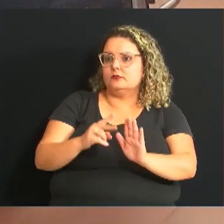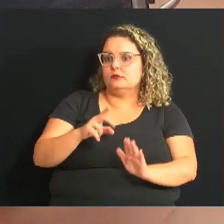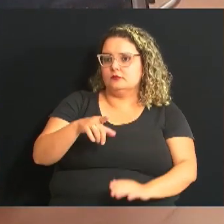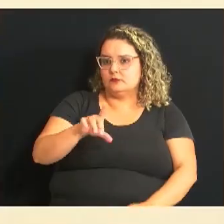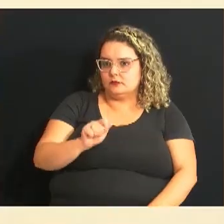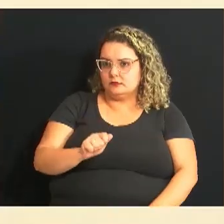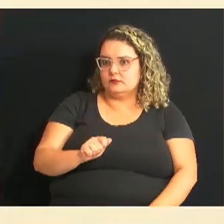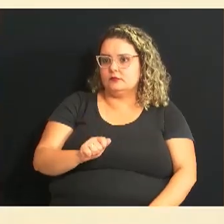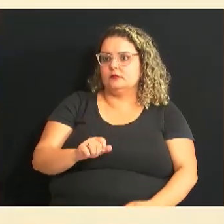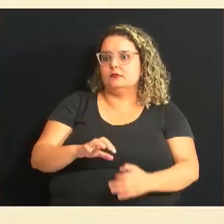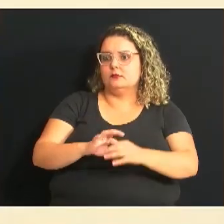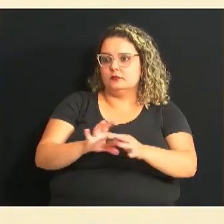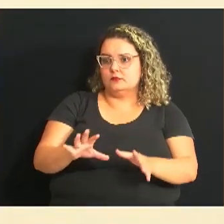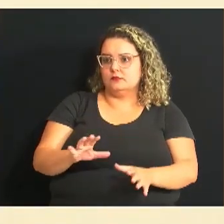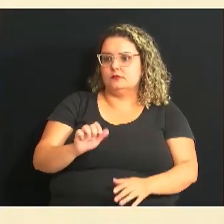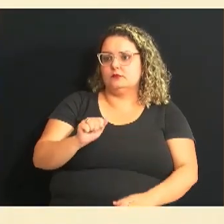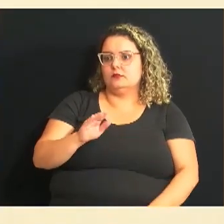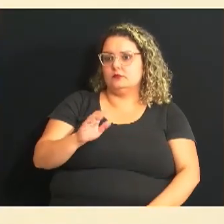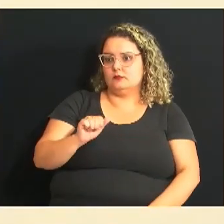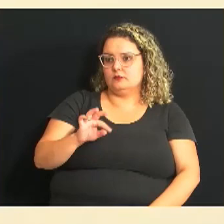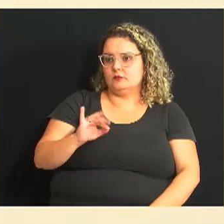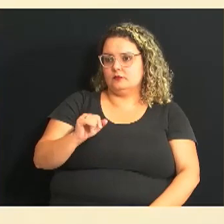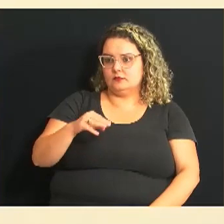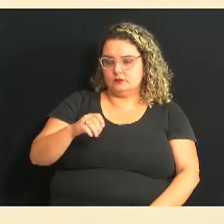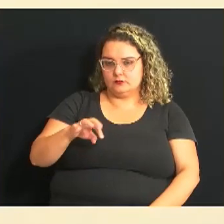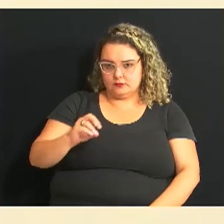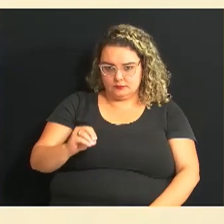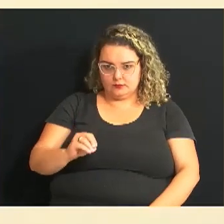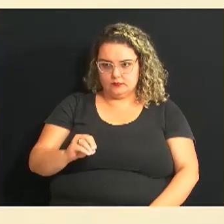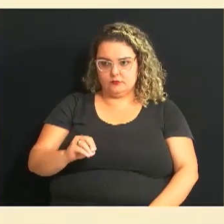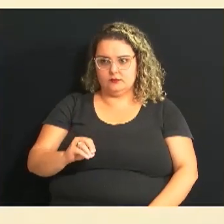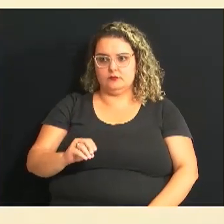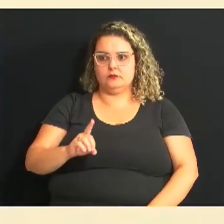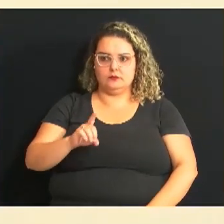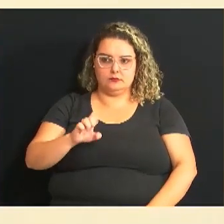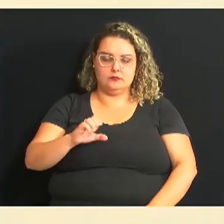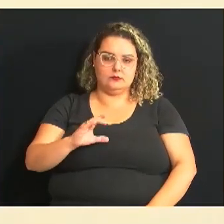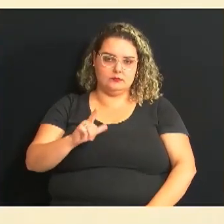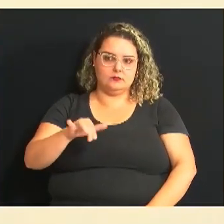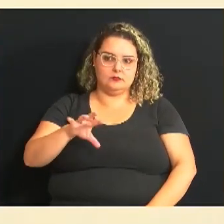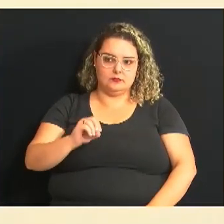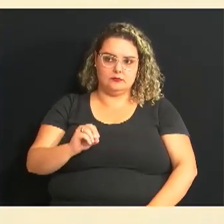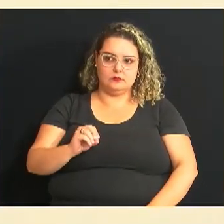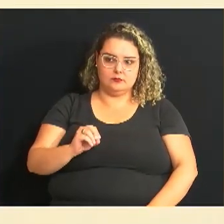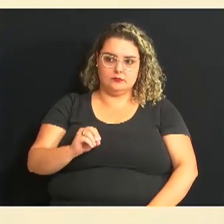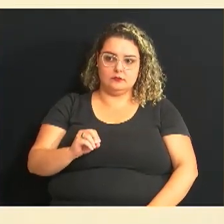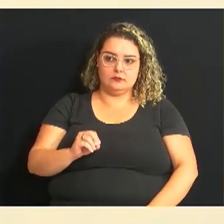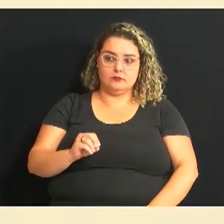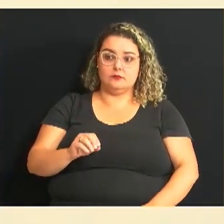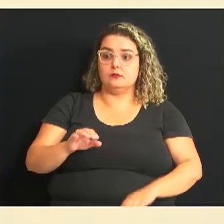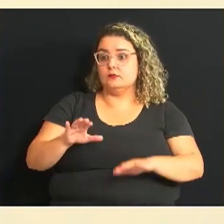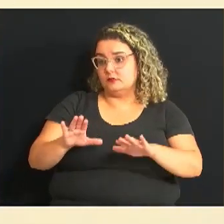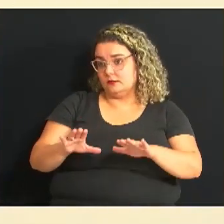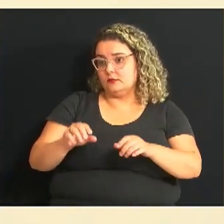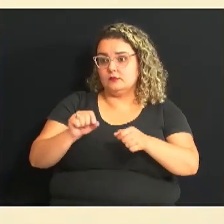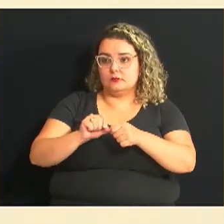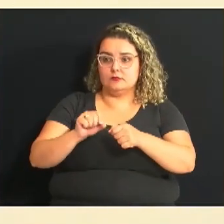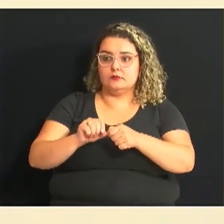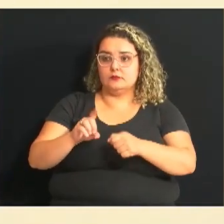faça abatimentos, né, na sua declaração do imposto de renda, né, desde que você faça um depósito,